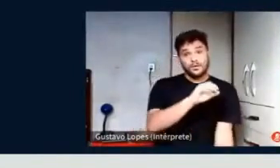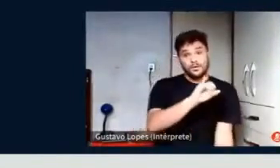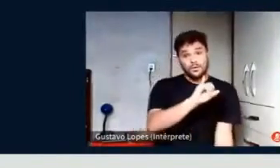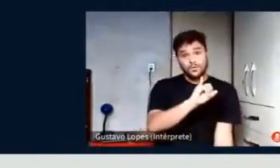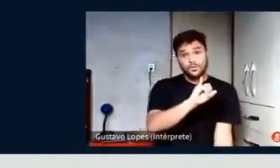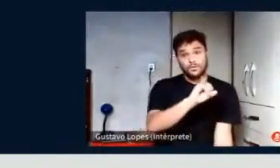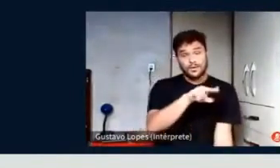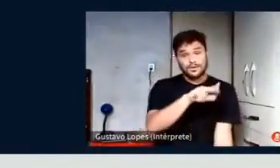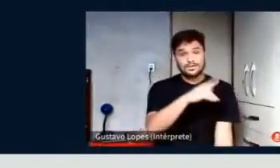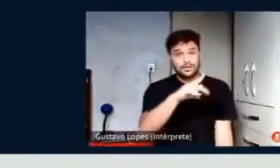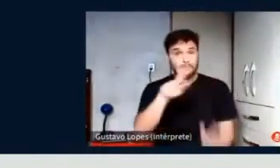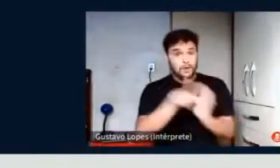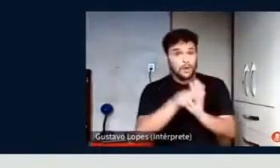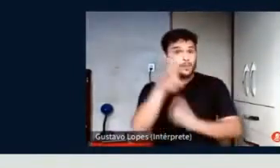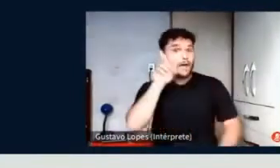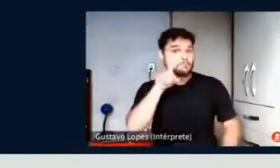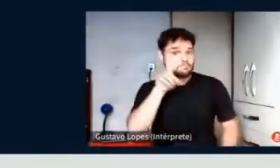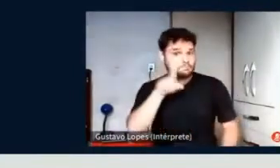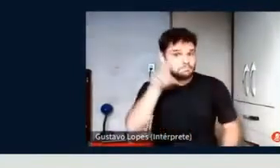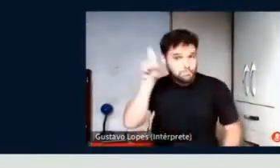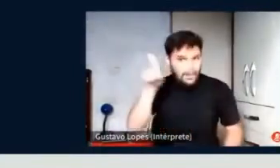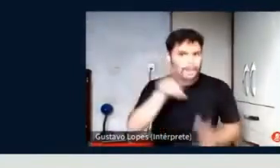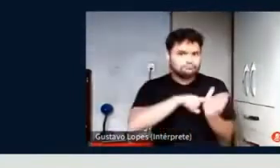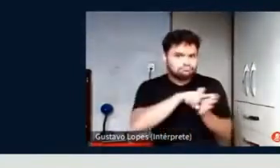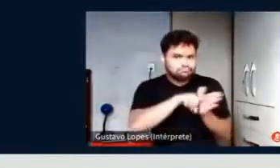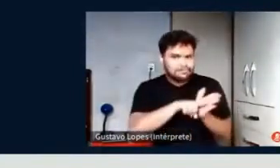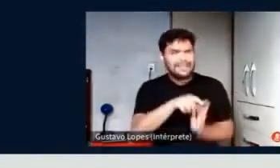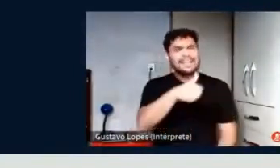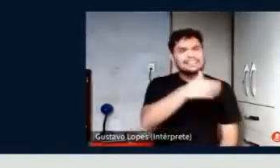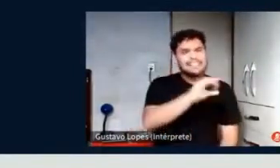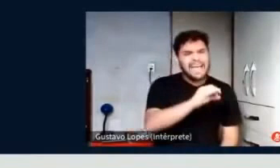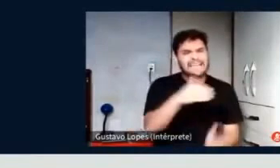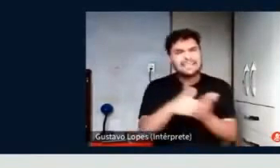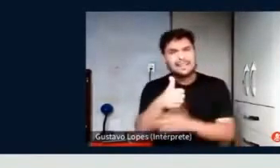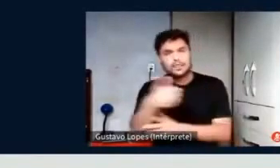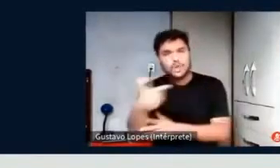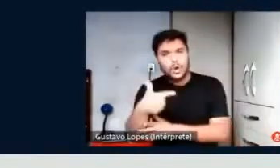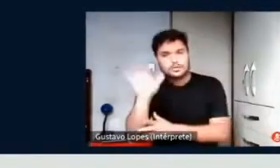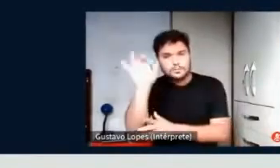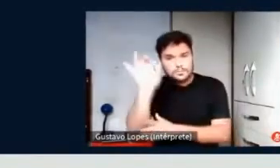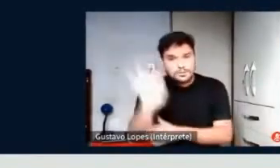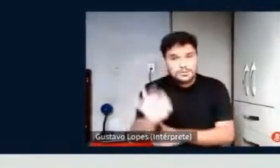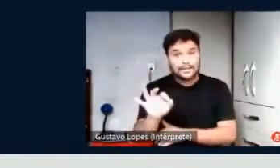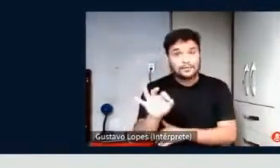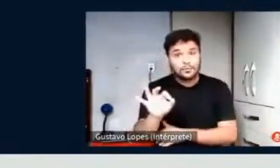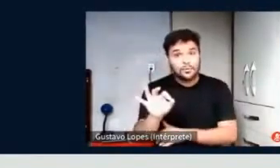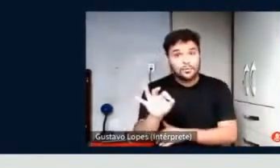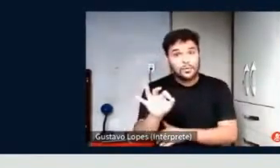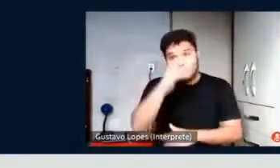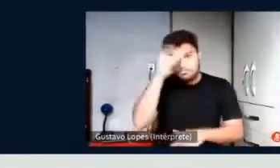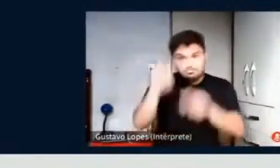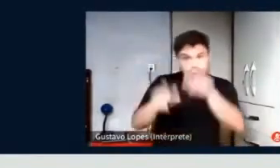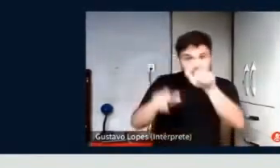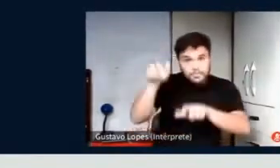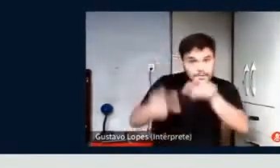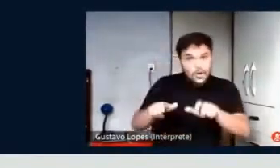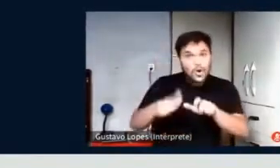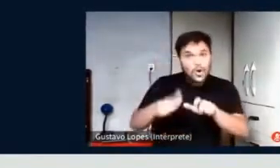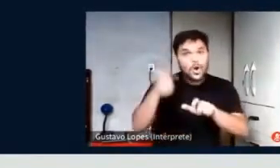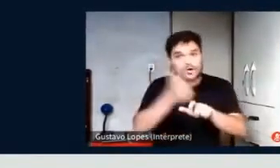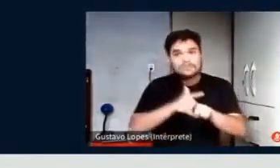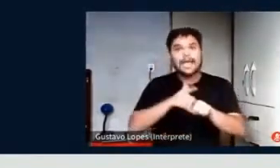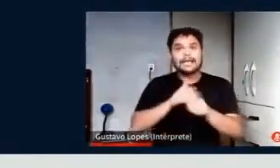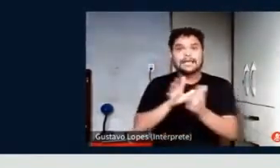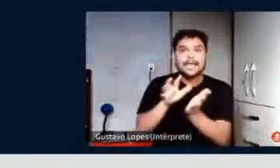Unidos, ele diz que é em torno de 10 a 12% de casos e cerca de 1,5 vezes o número de